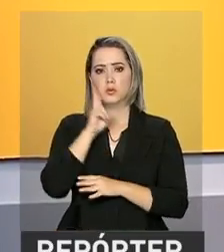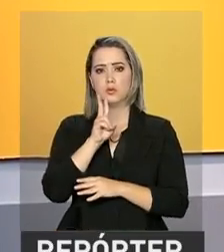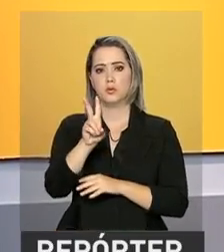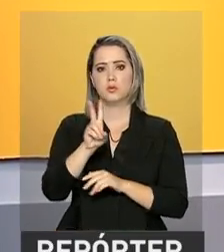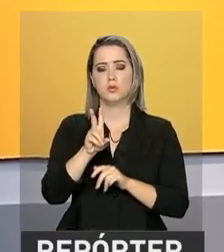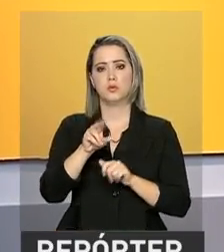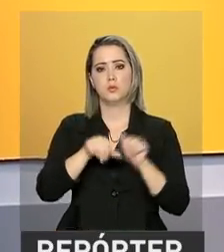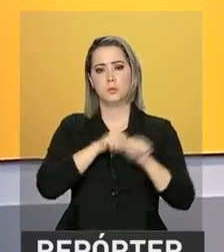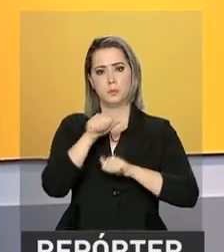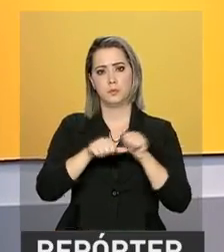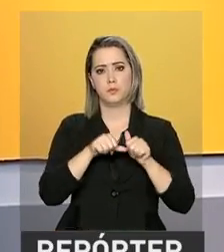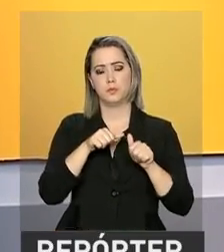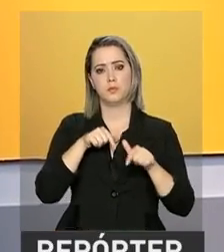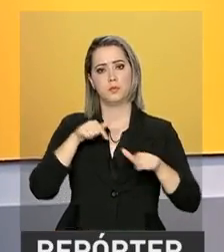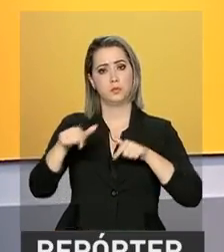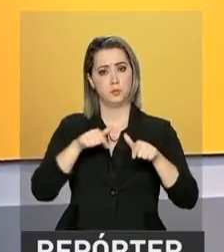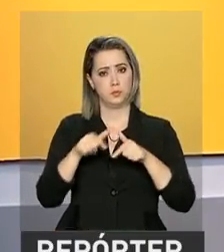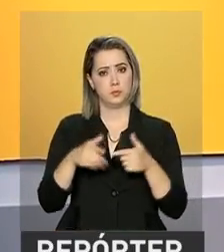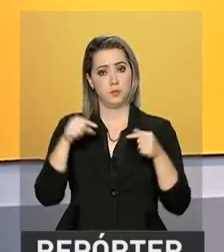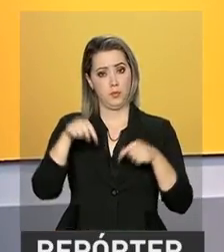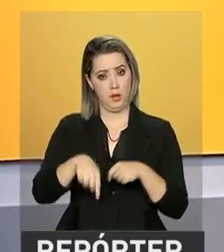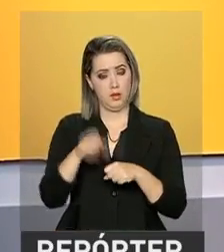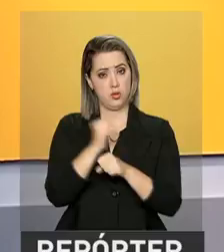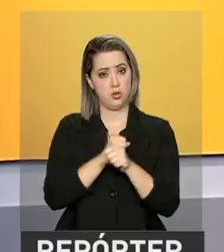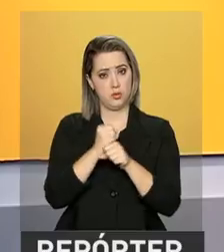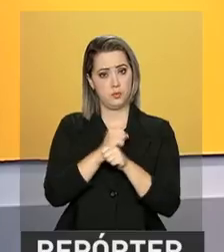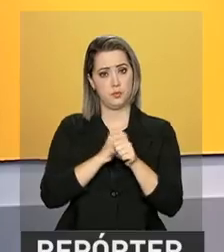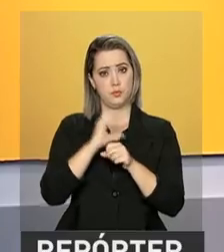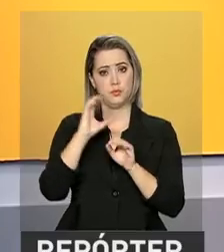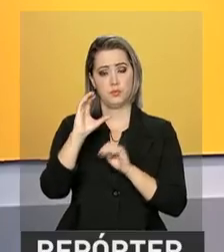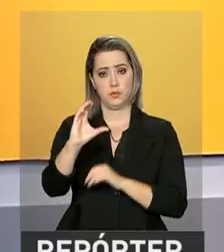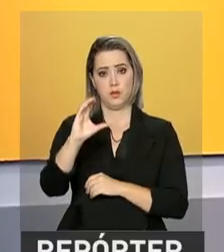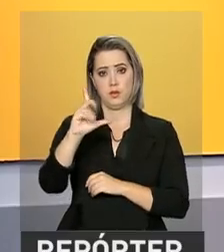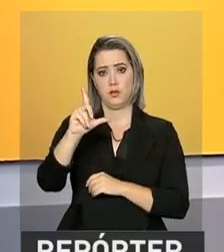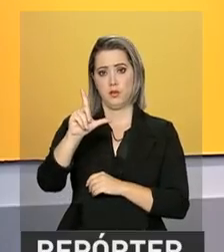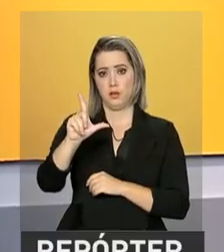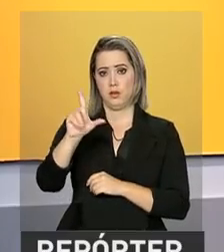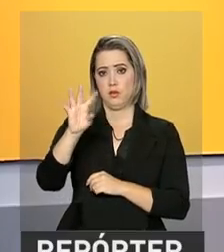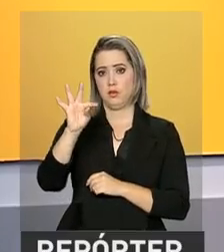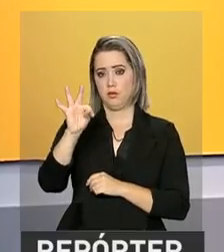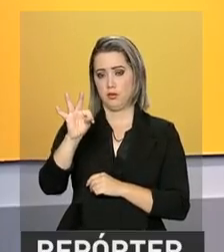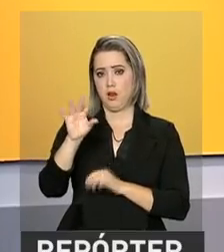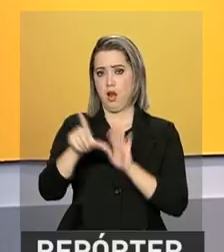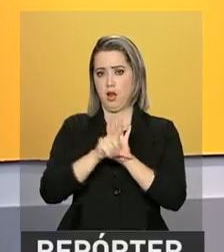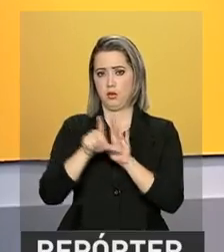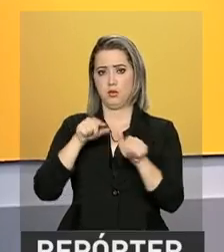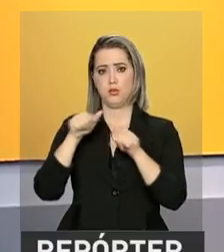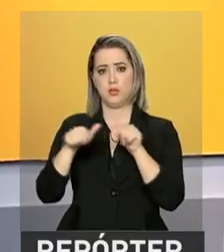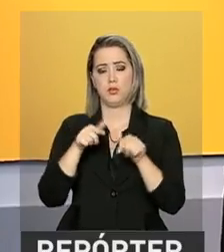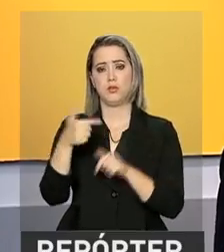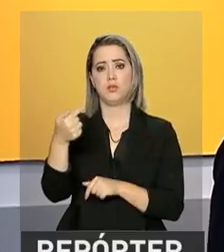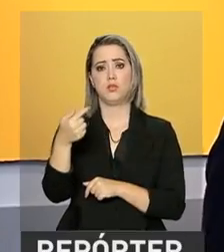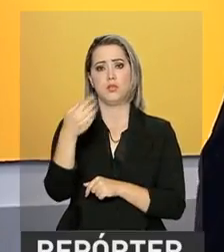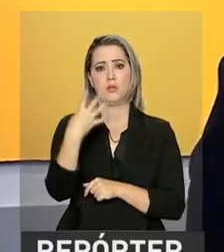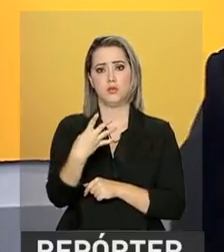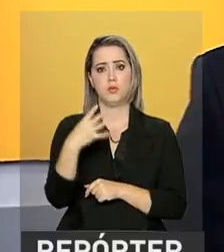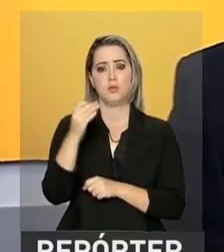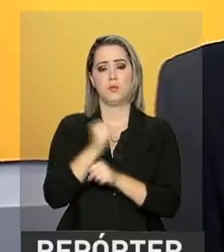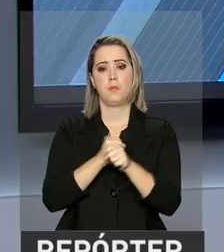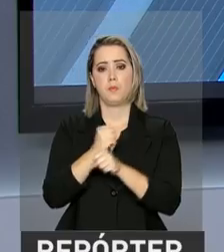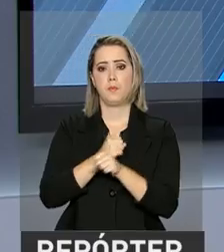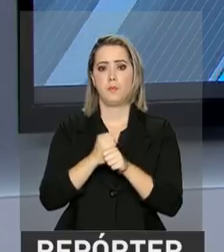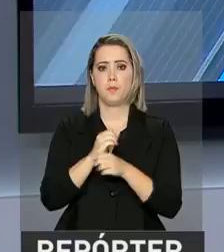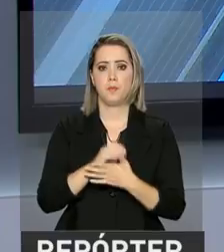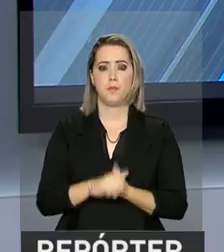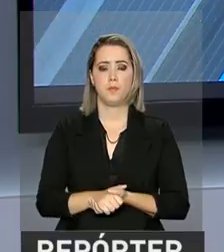as mudanças no mercado de trabalho neste ano a consolidação das leis trabalhistas clt completou 74 anos